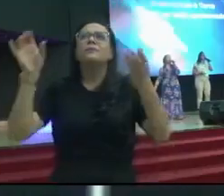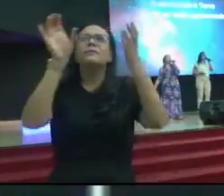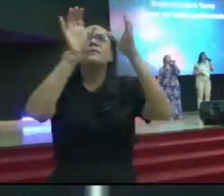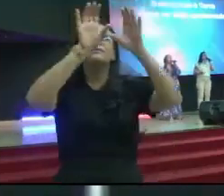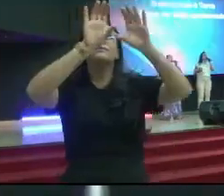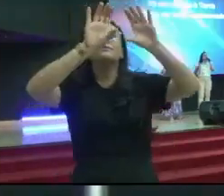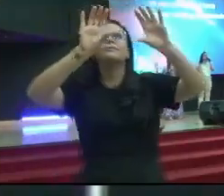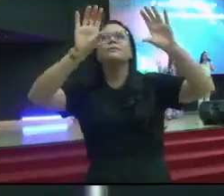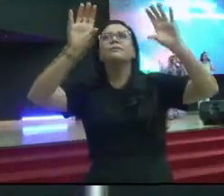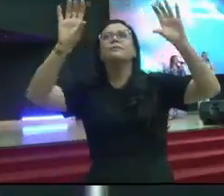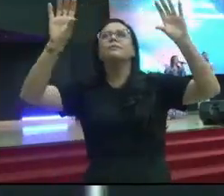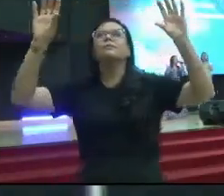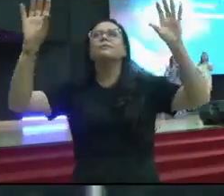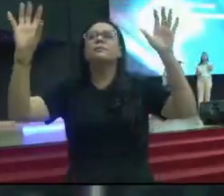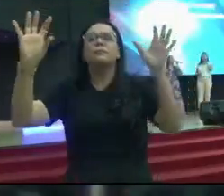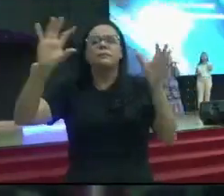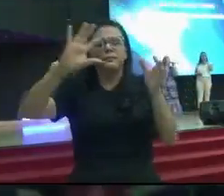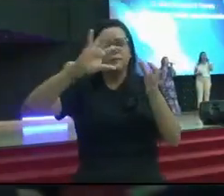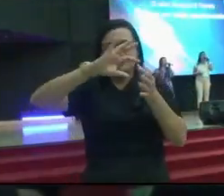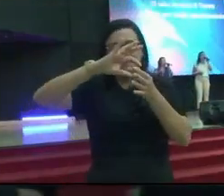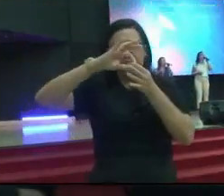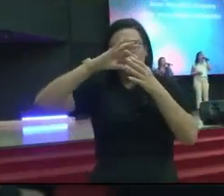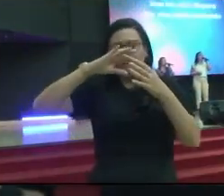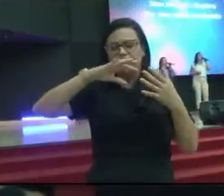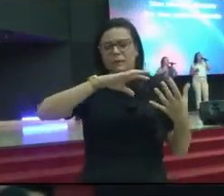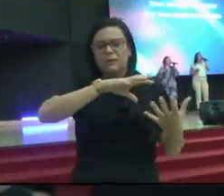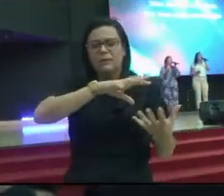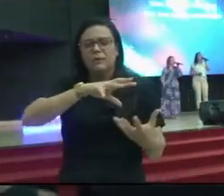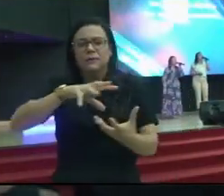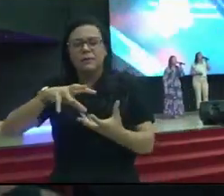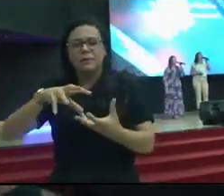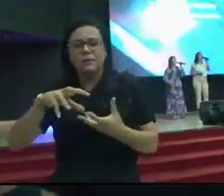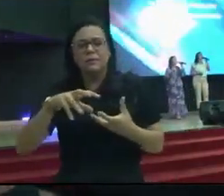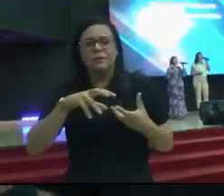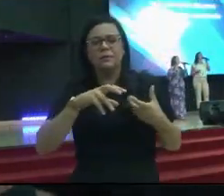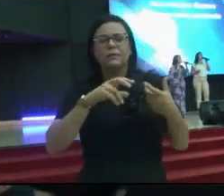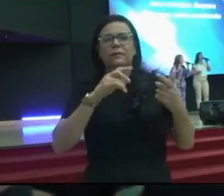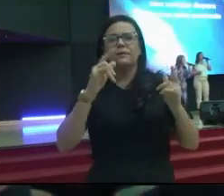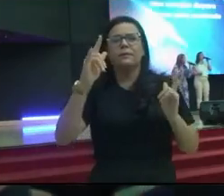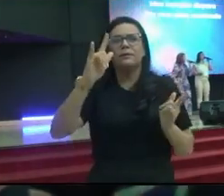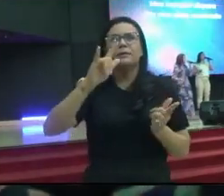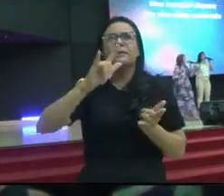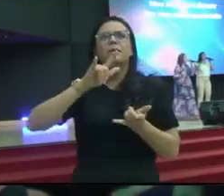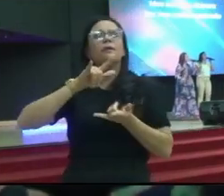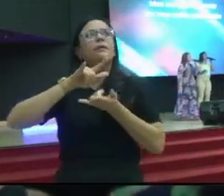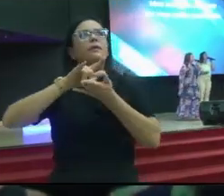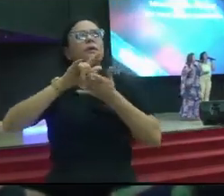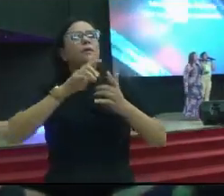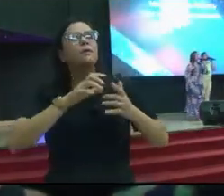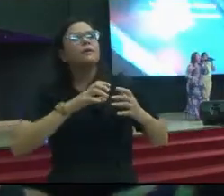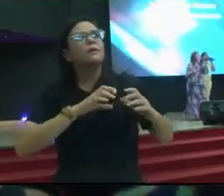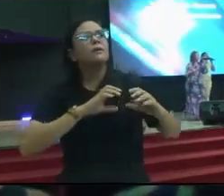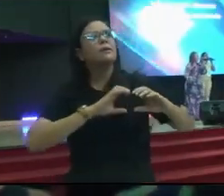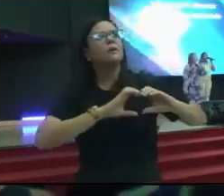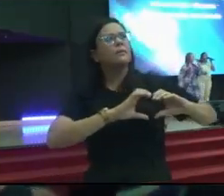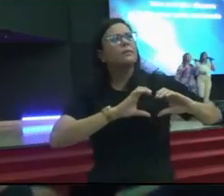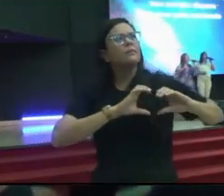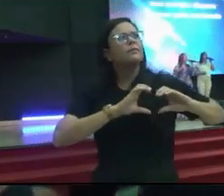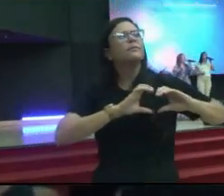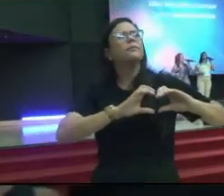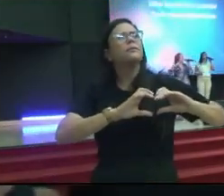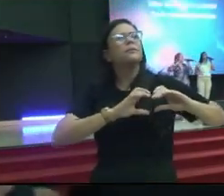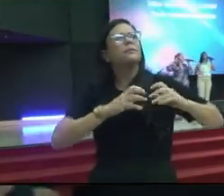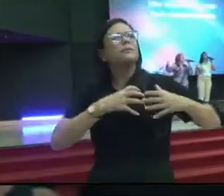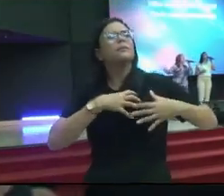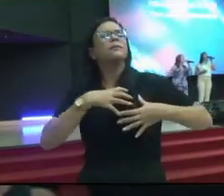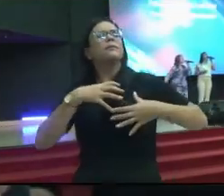se une à terra. Com um beijo apaixonado, meu Coração dispara. e meu peito